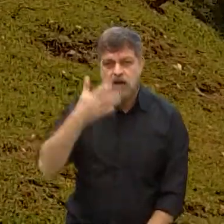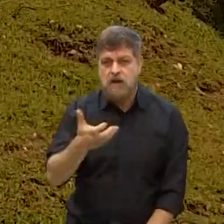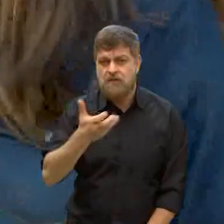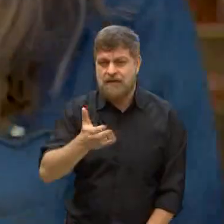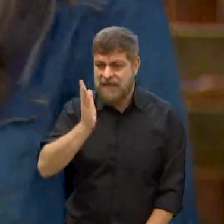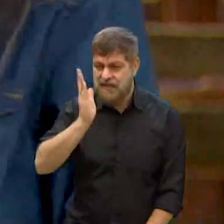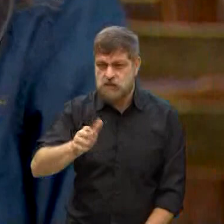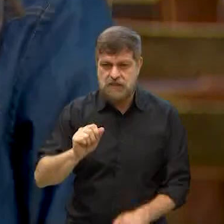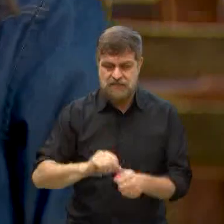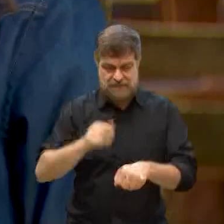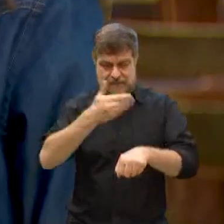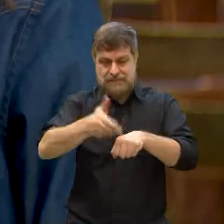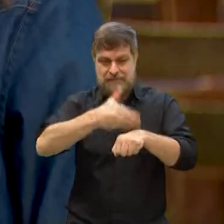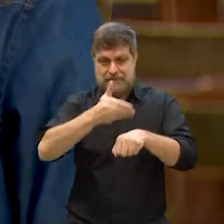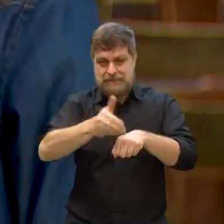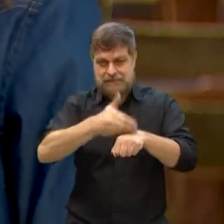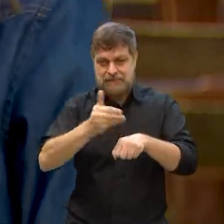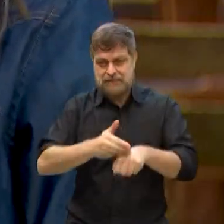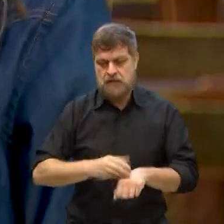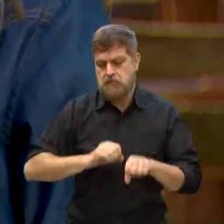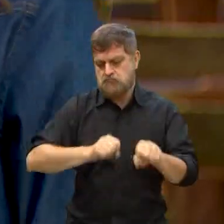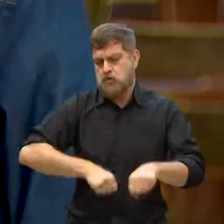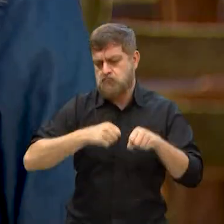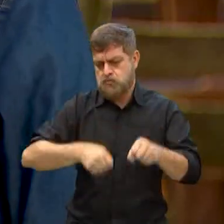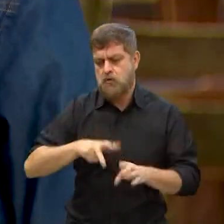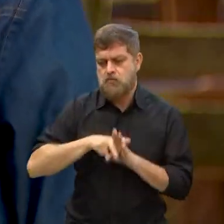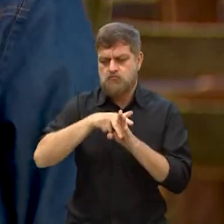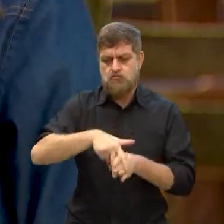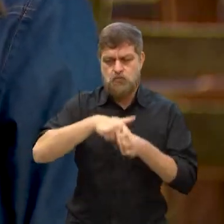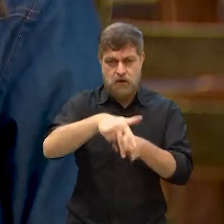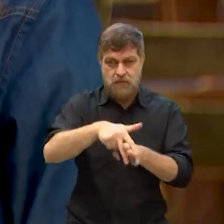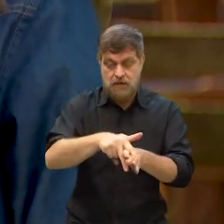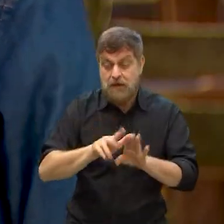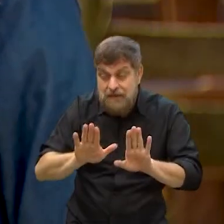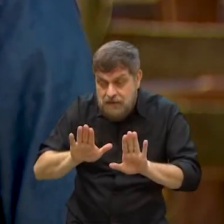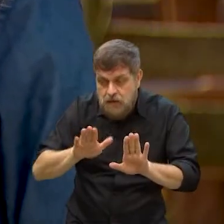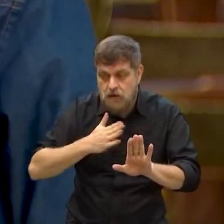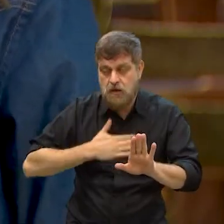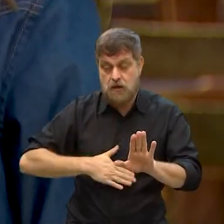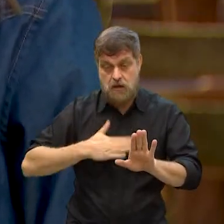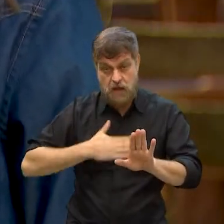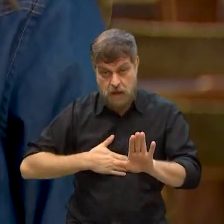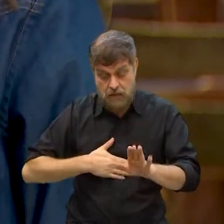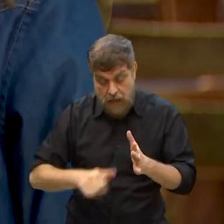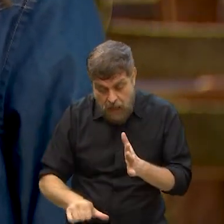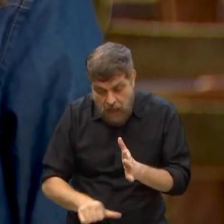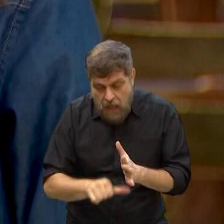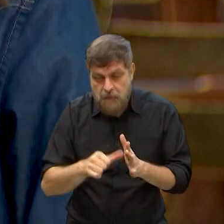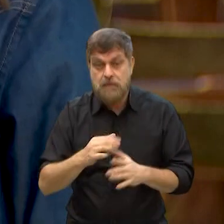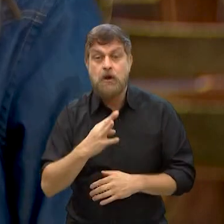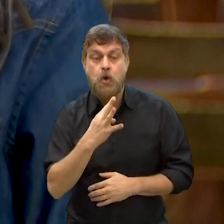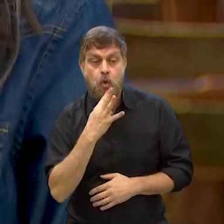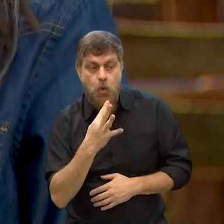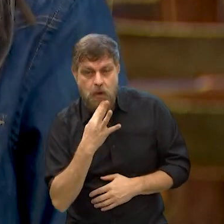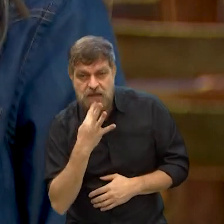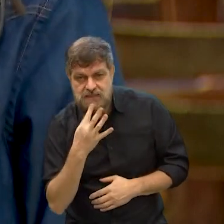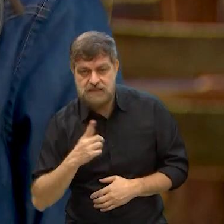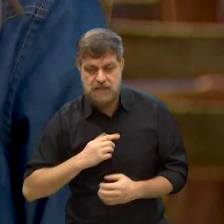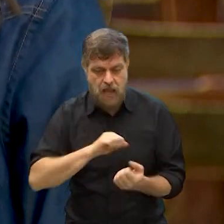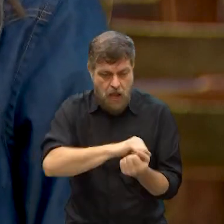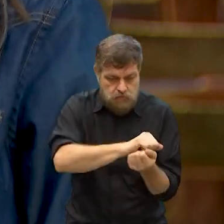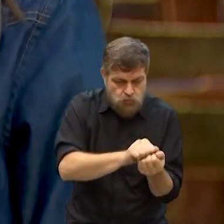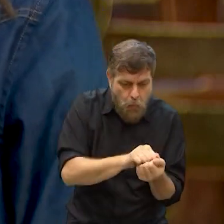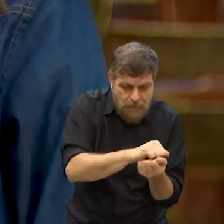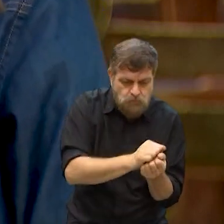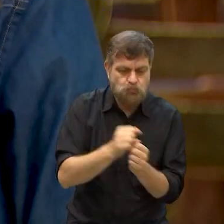sensíveis. Eles querem já passar para um grau elevado do cavalo, né? Tipo montar. Não, o certo é você conhecer tudo o